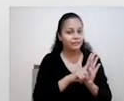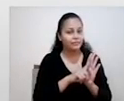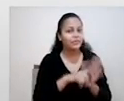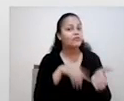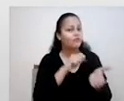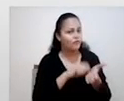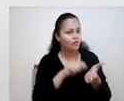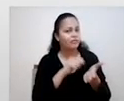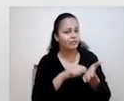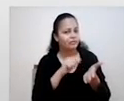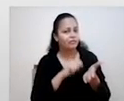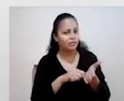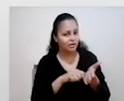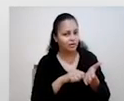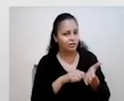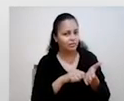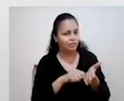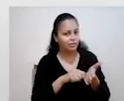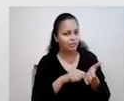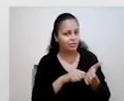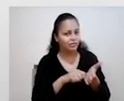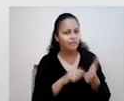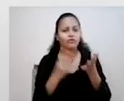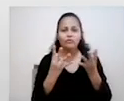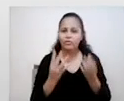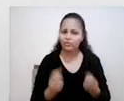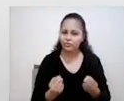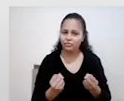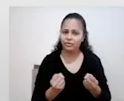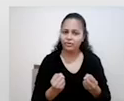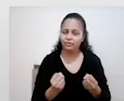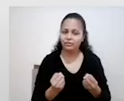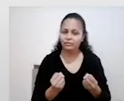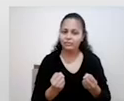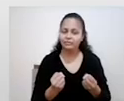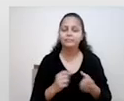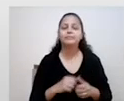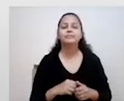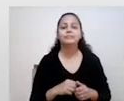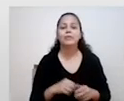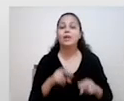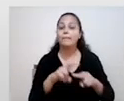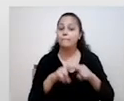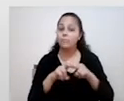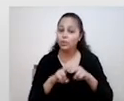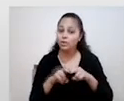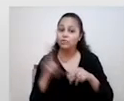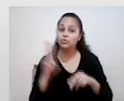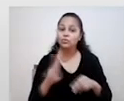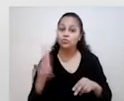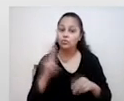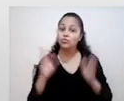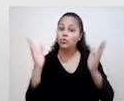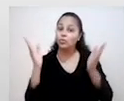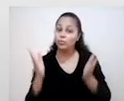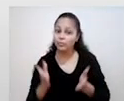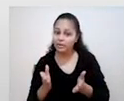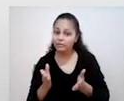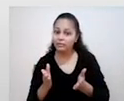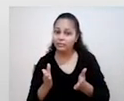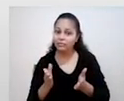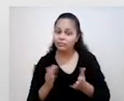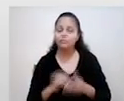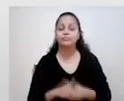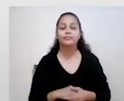aí escrita, que ela foi promulgada, né, foi colocada em vigor, e por isso que usou o presente do